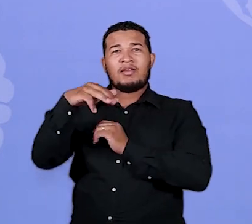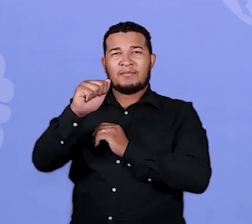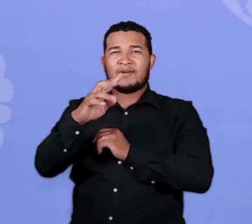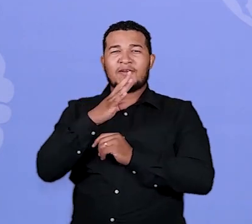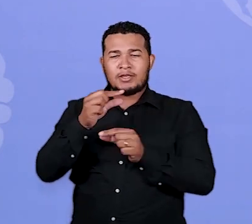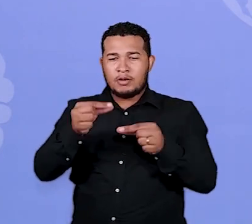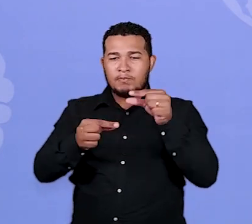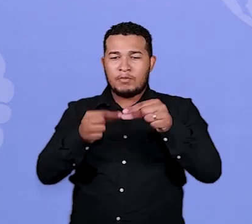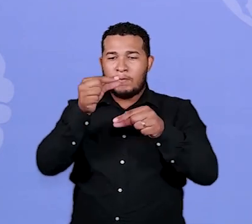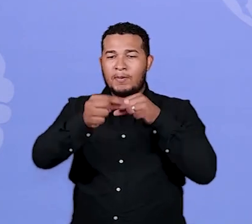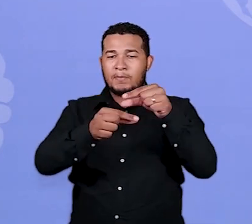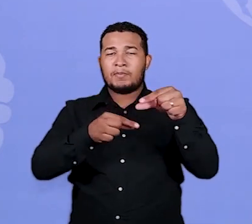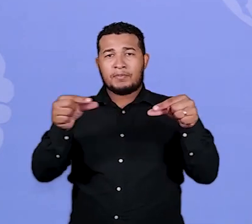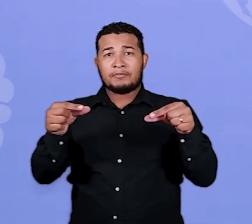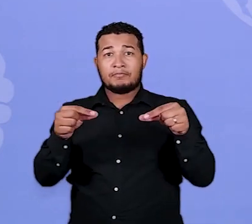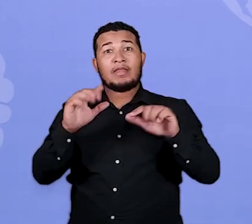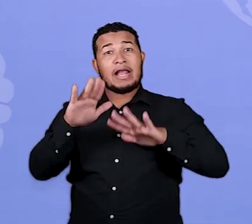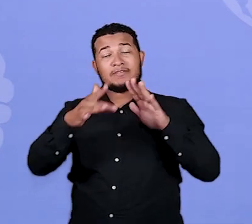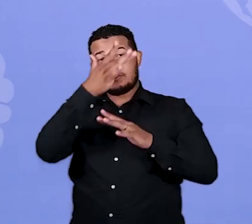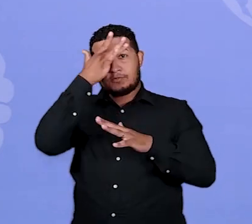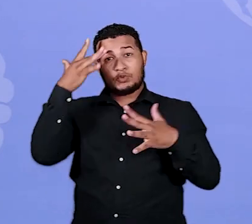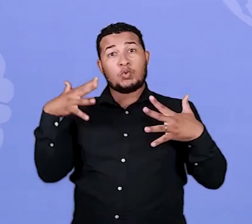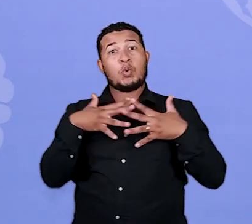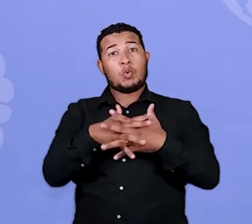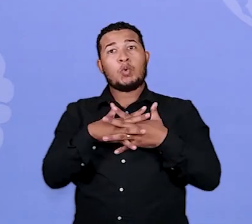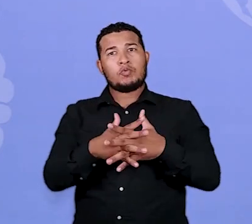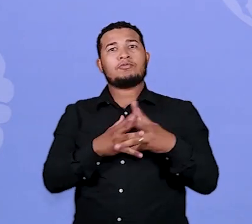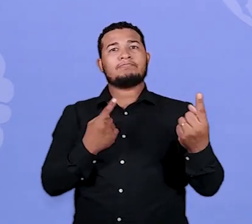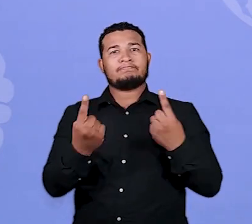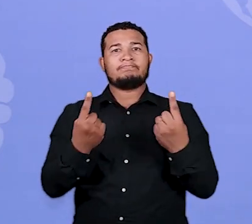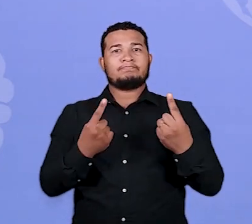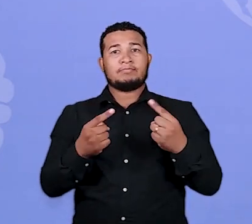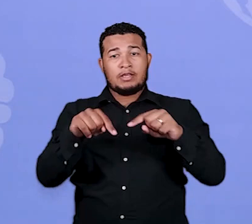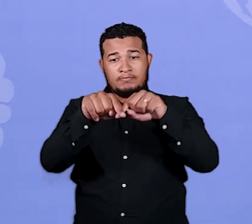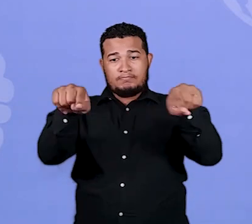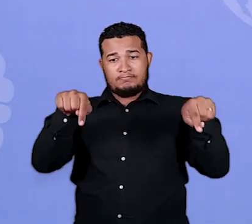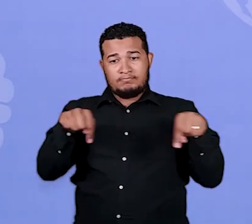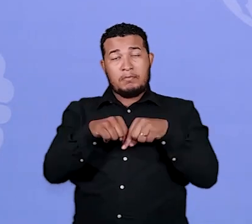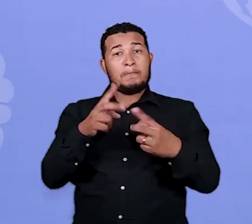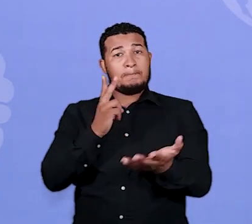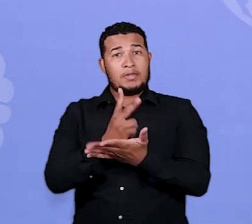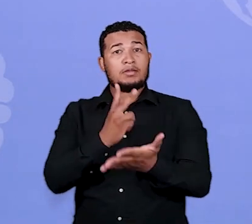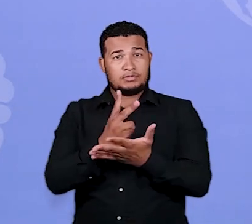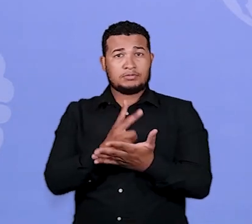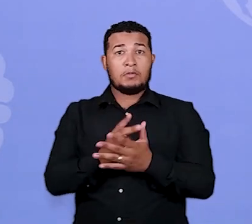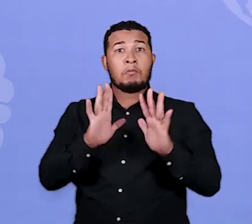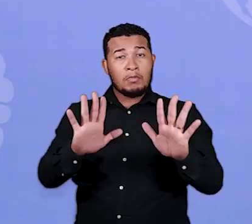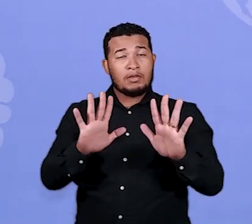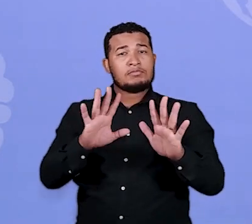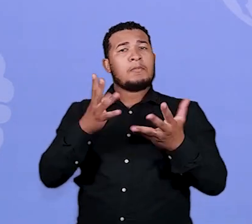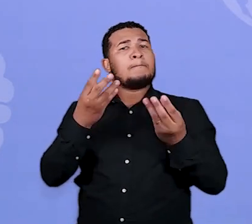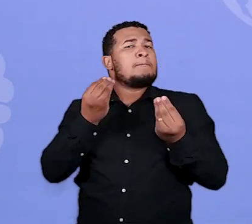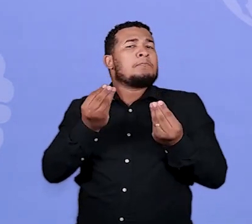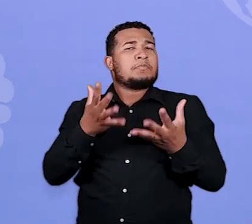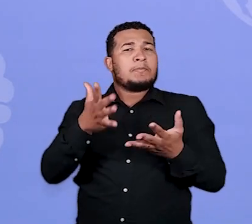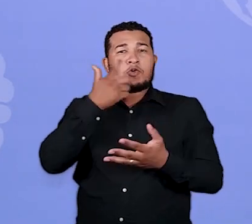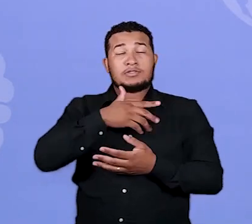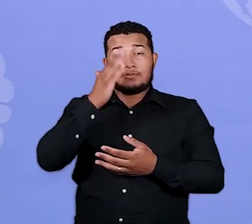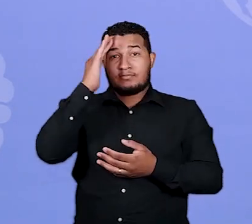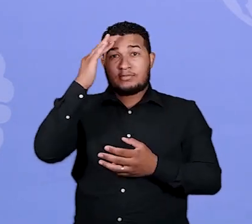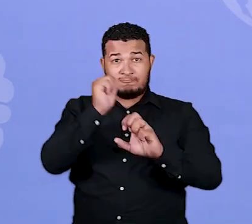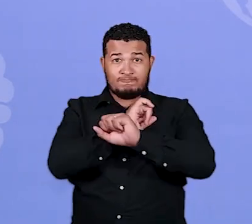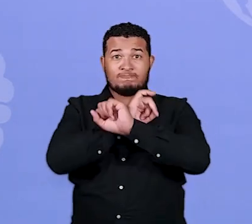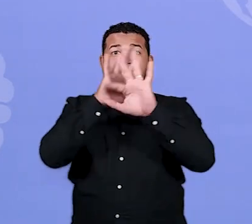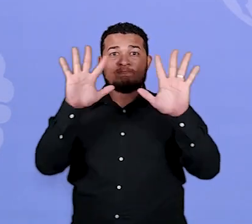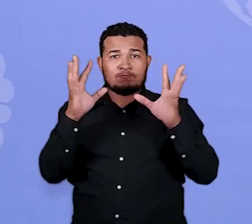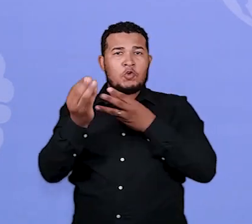que é utilizado na dama. Então, muitas vezes, as pessoas confundem esses jogos. É o mesmo tabuleiro. Mas a gente vai adentrar agora para